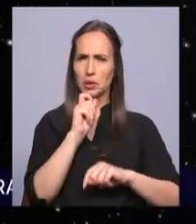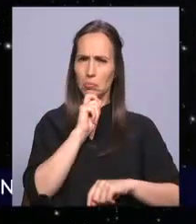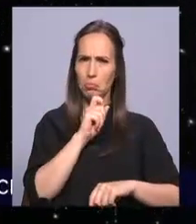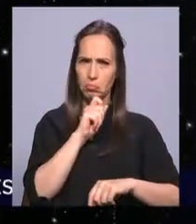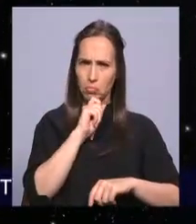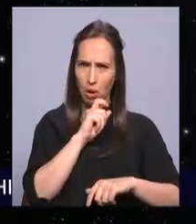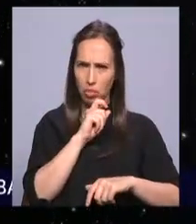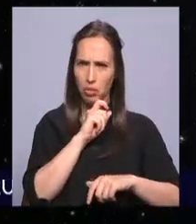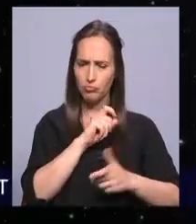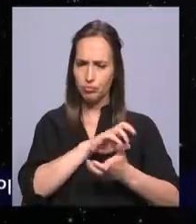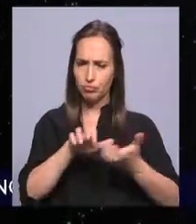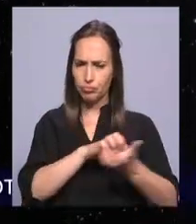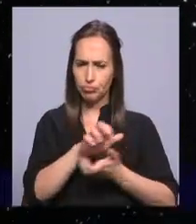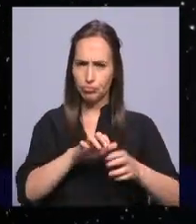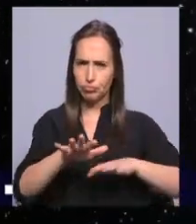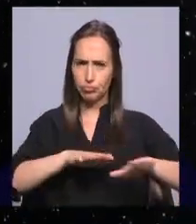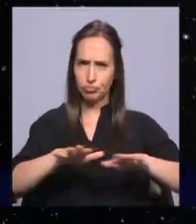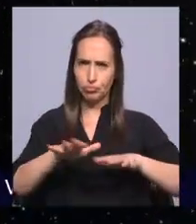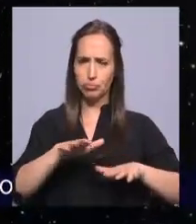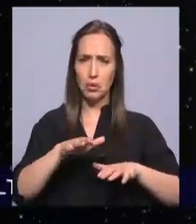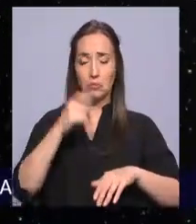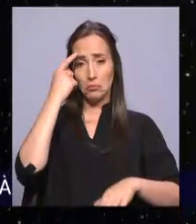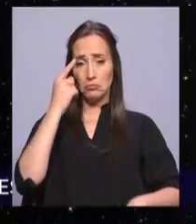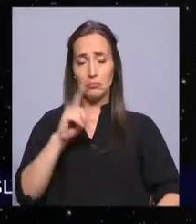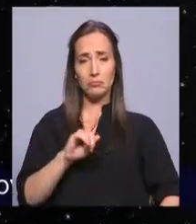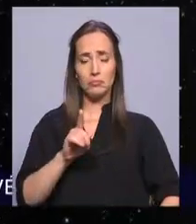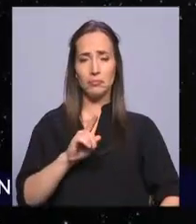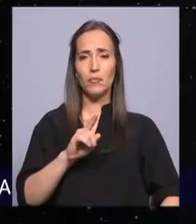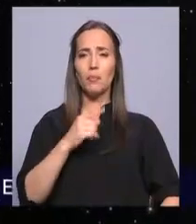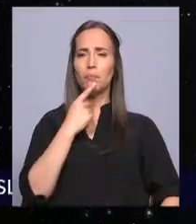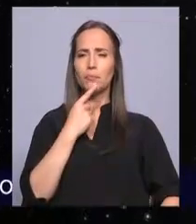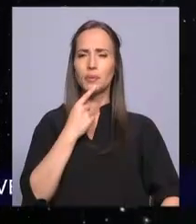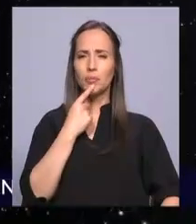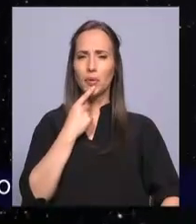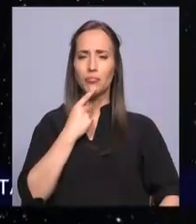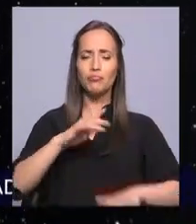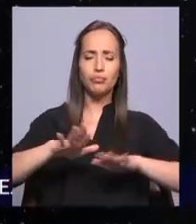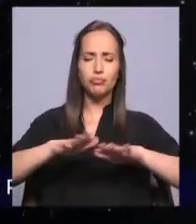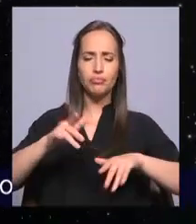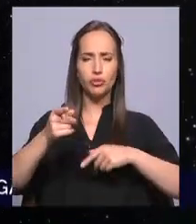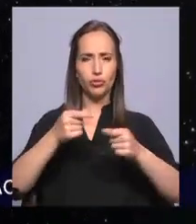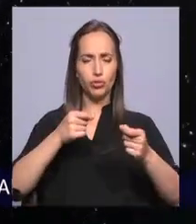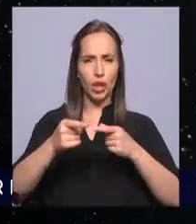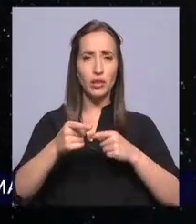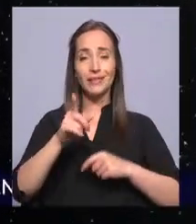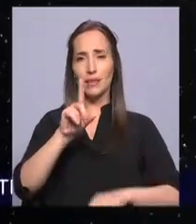estas agitações nas suas superfícies. E perceber os sismos das estrelas é perceber também o